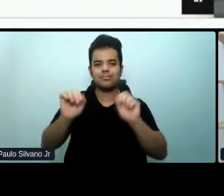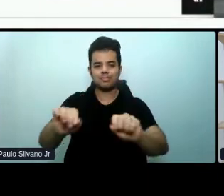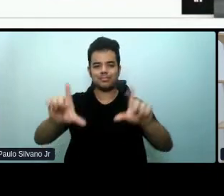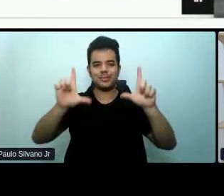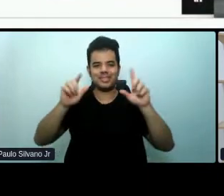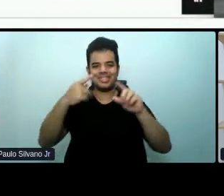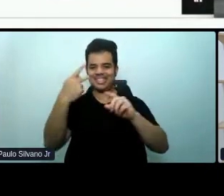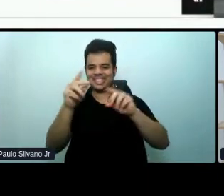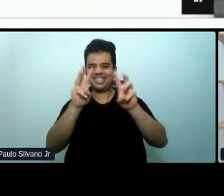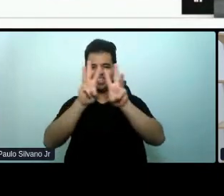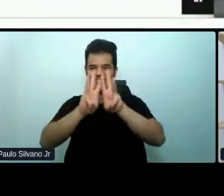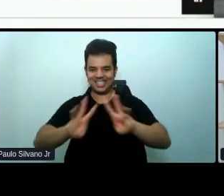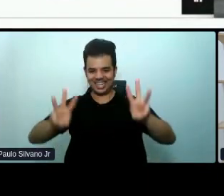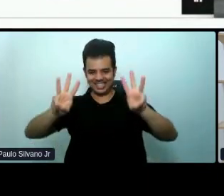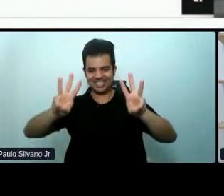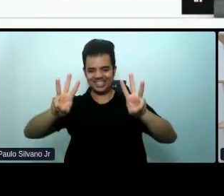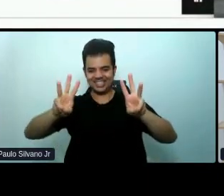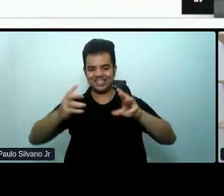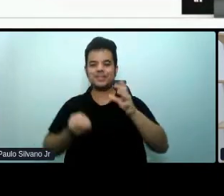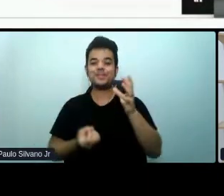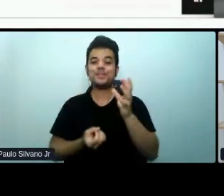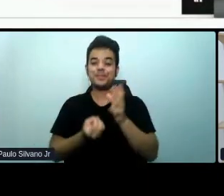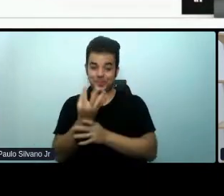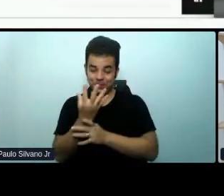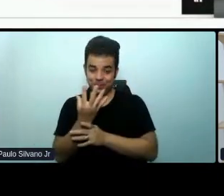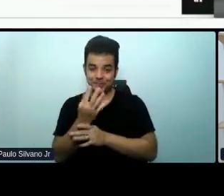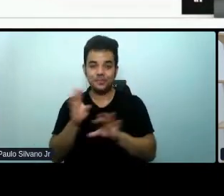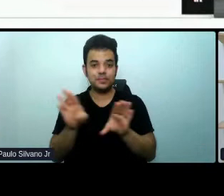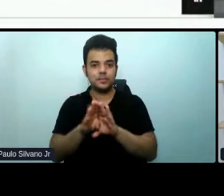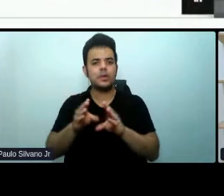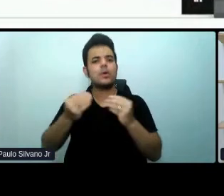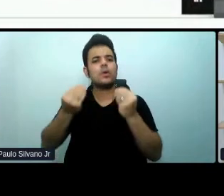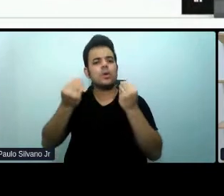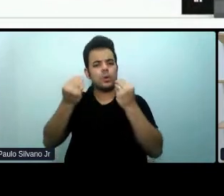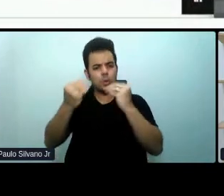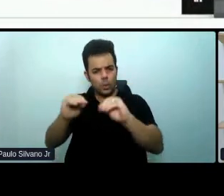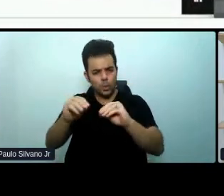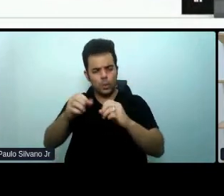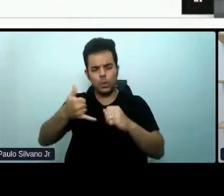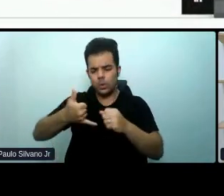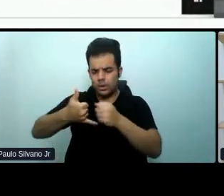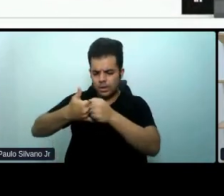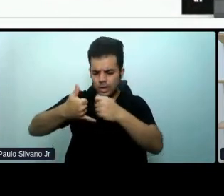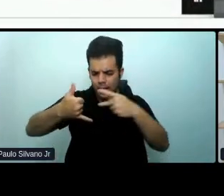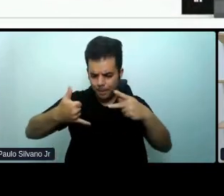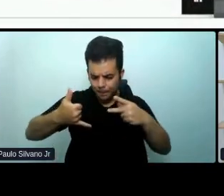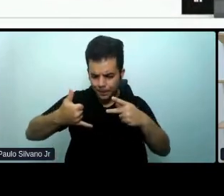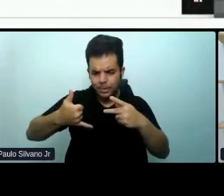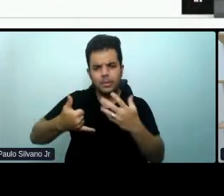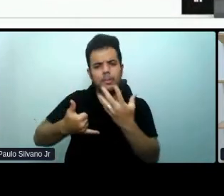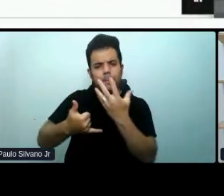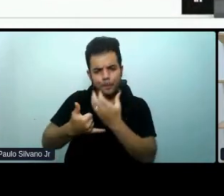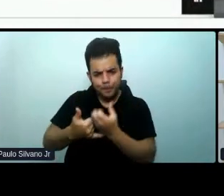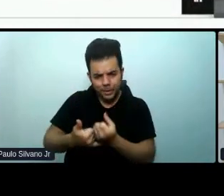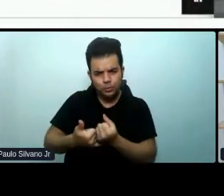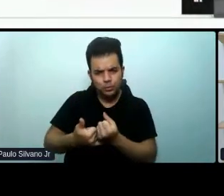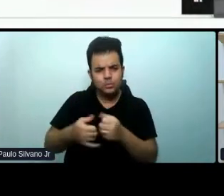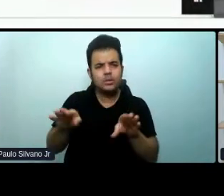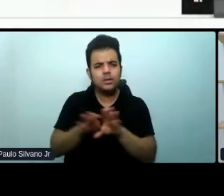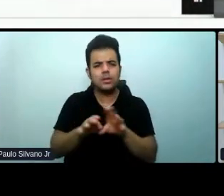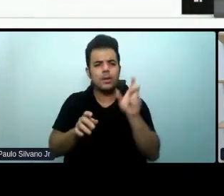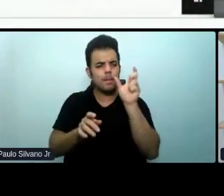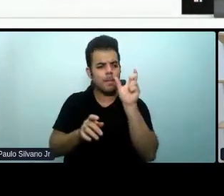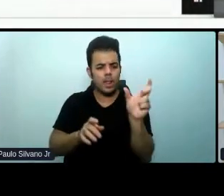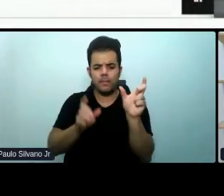site, e você instala esse aplicativo ali, você selecionando